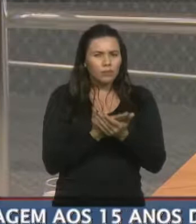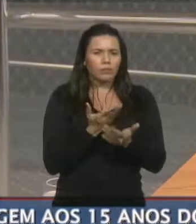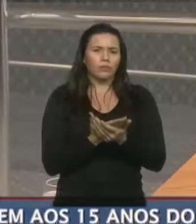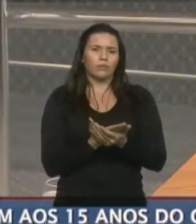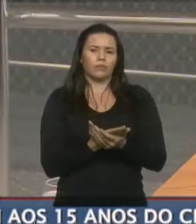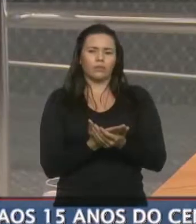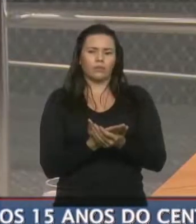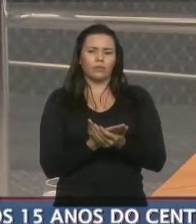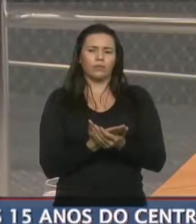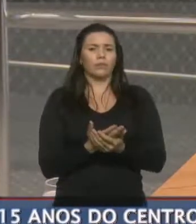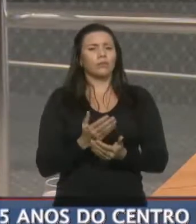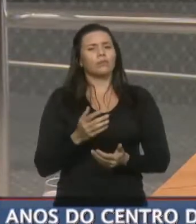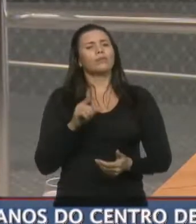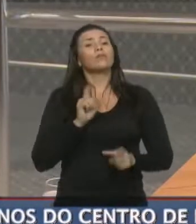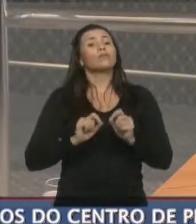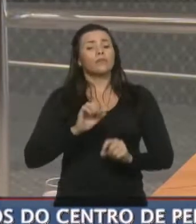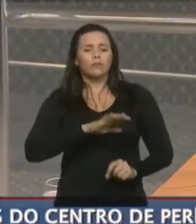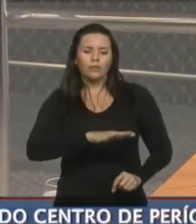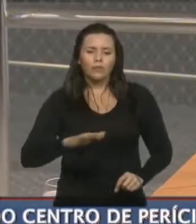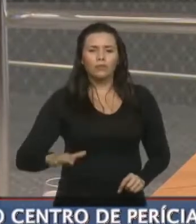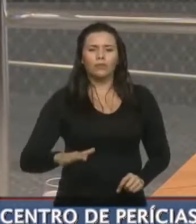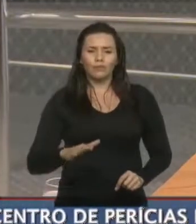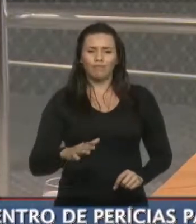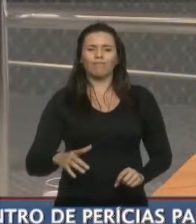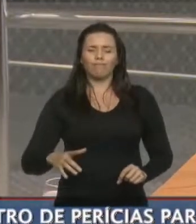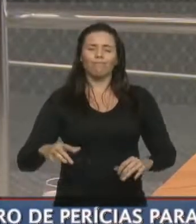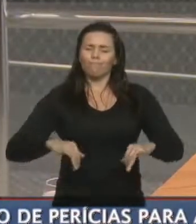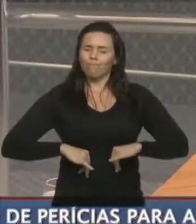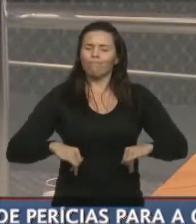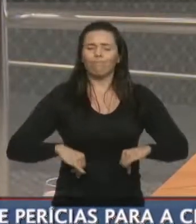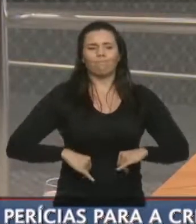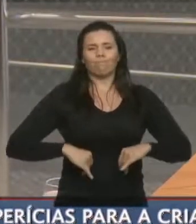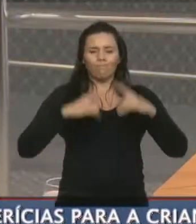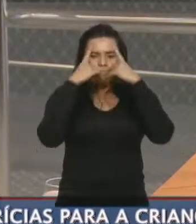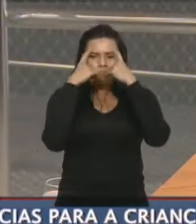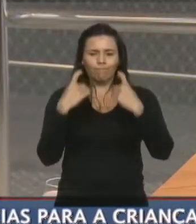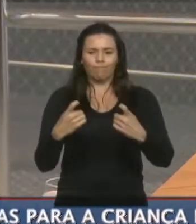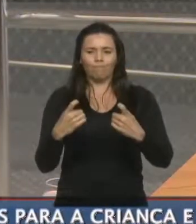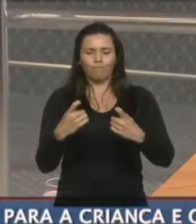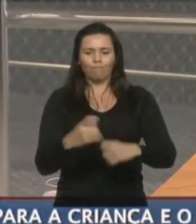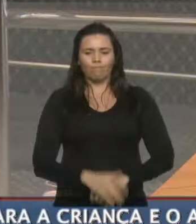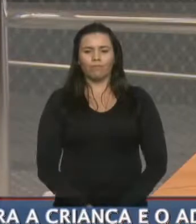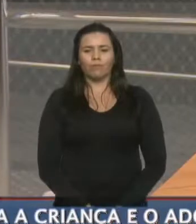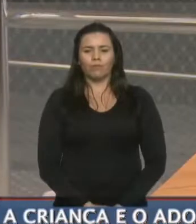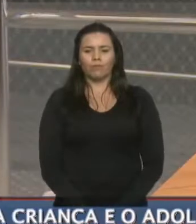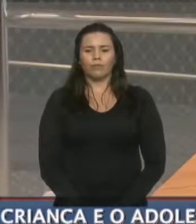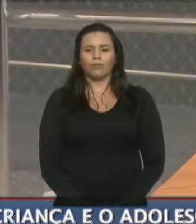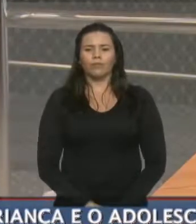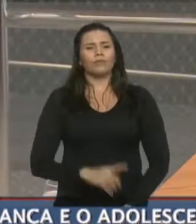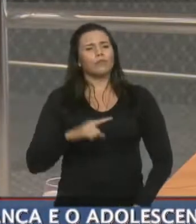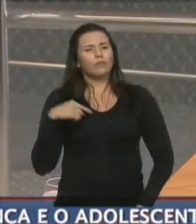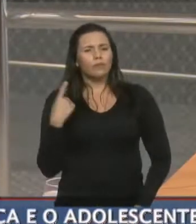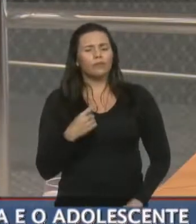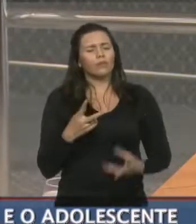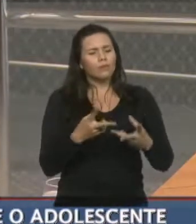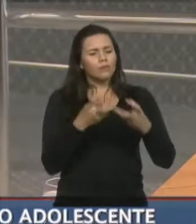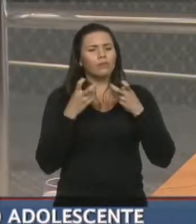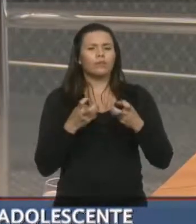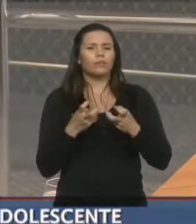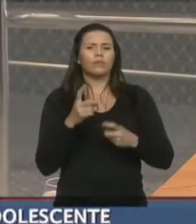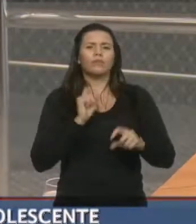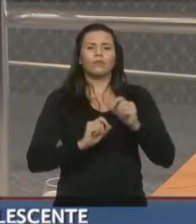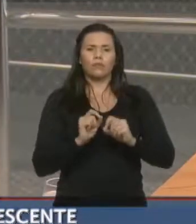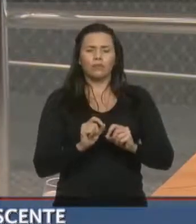satisfação de reconhecer em notas técnicas do Centro de Apoio Operacional da Infância e Juventude a imprescindibilidade do trabalho desse Centro de